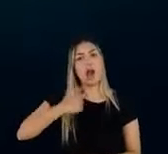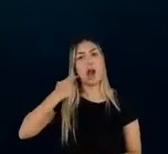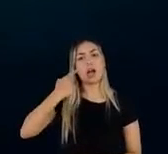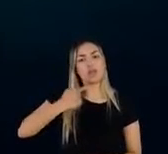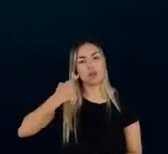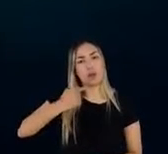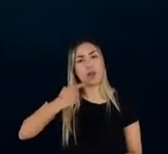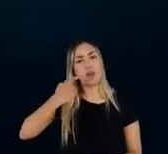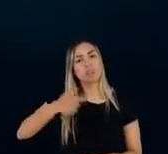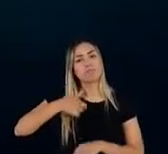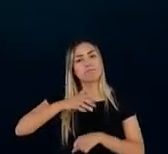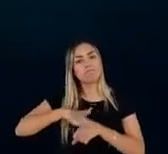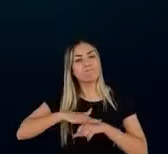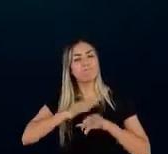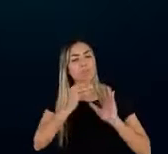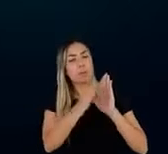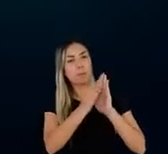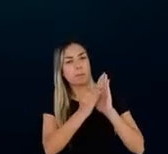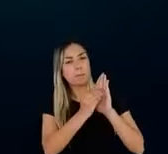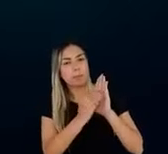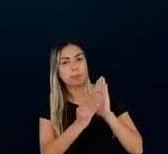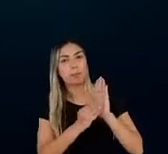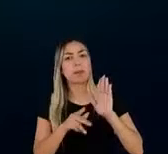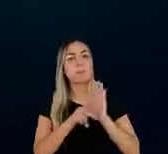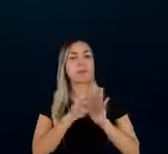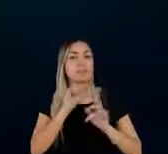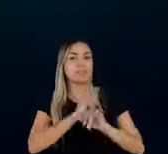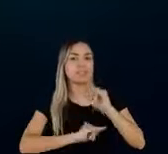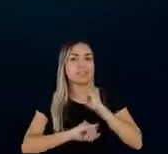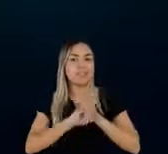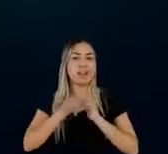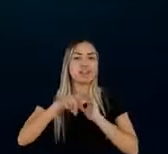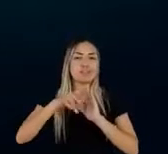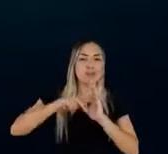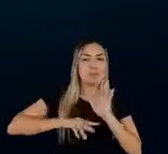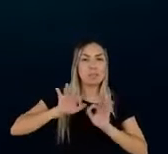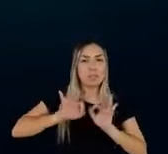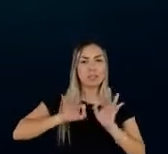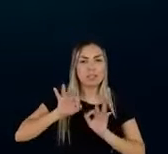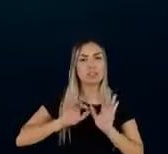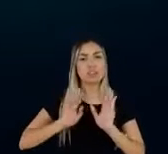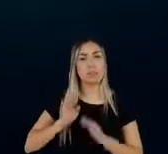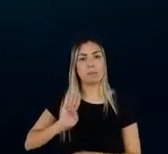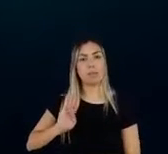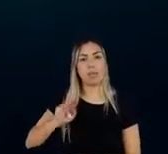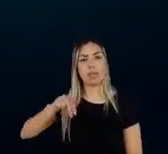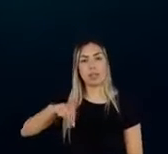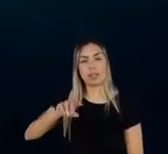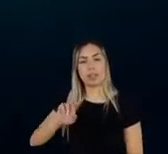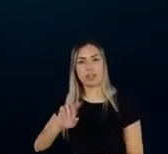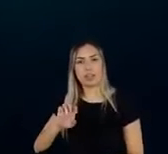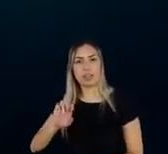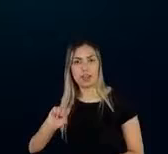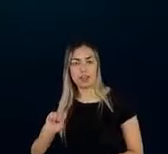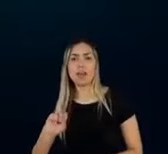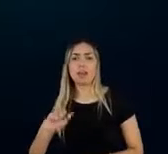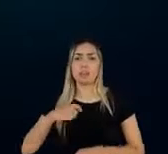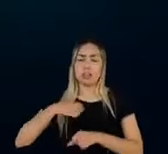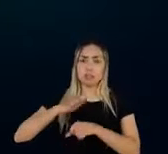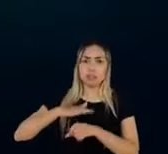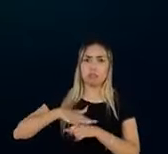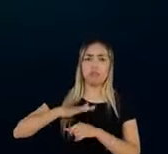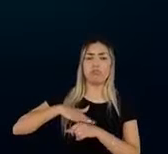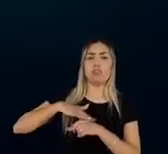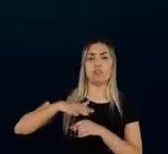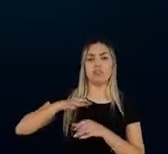escreveu o Plano Nacional de internet das coisas né foi comissionado pelo BNDS eu participei do consórcio com o meu